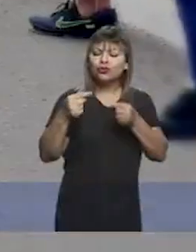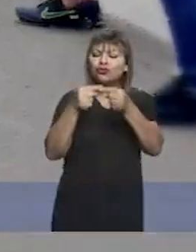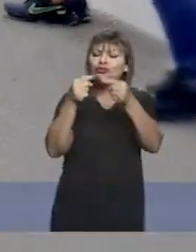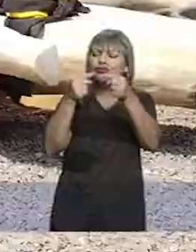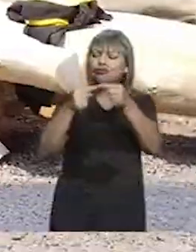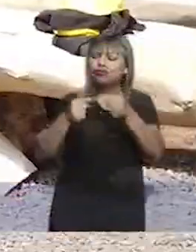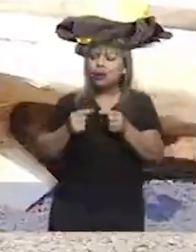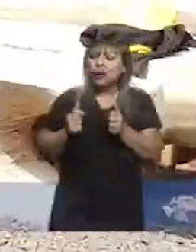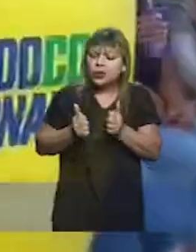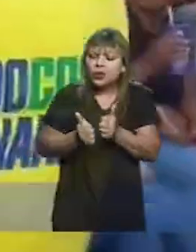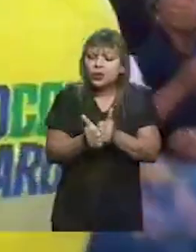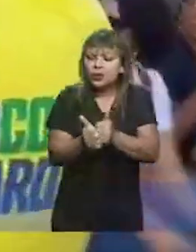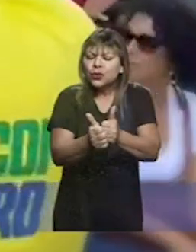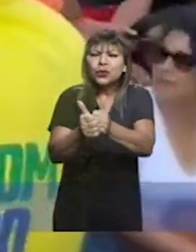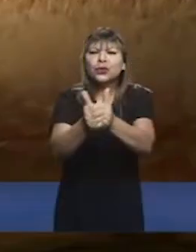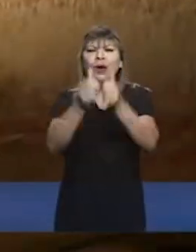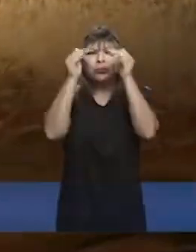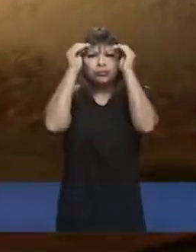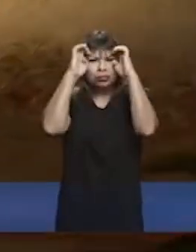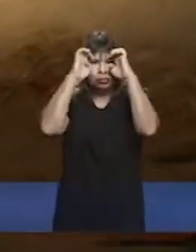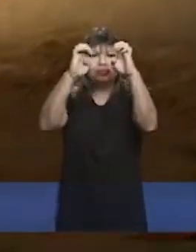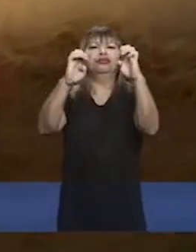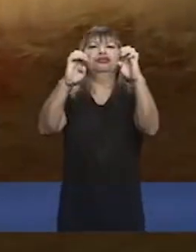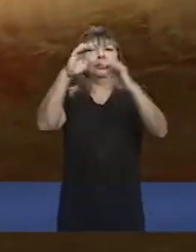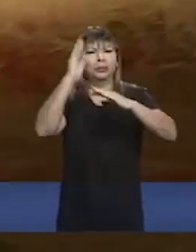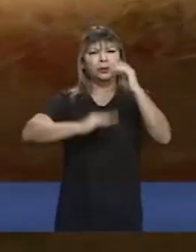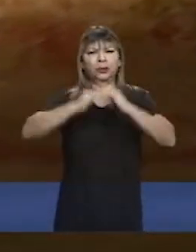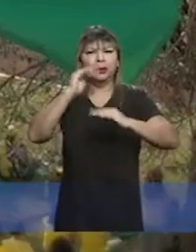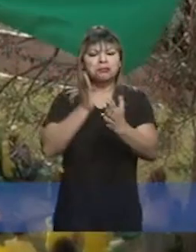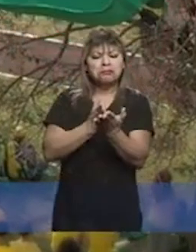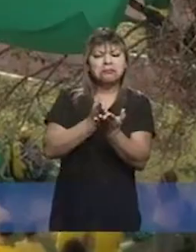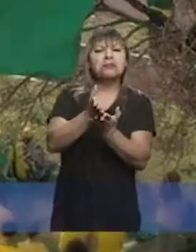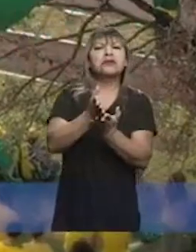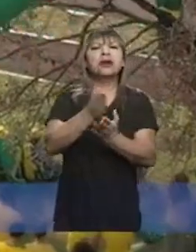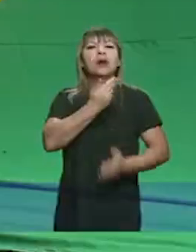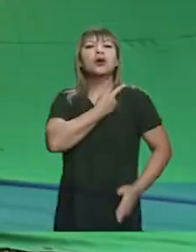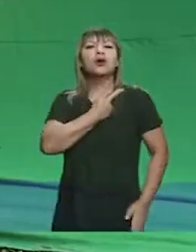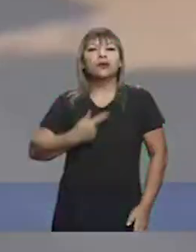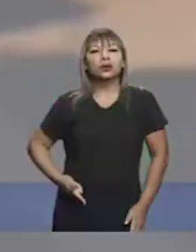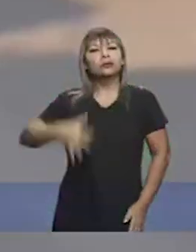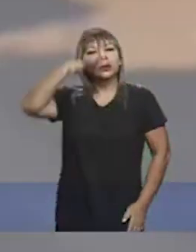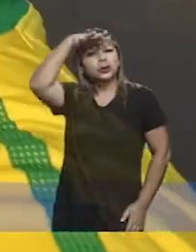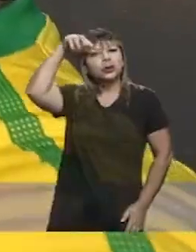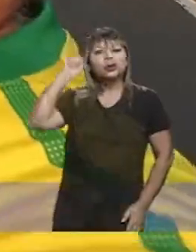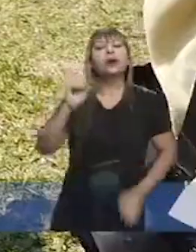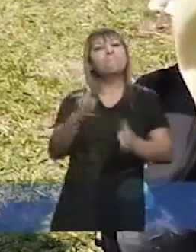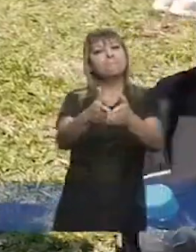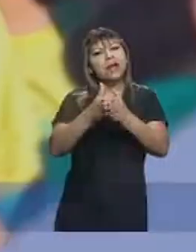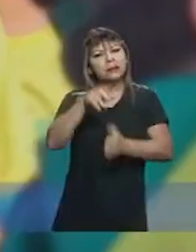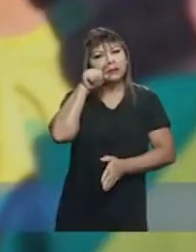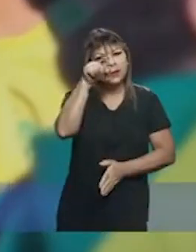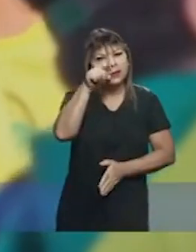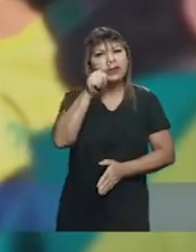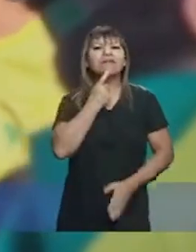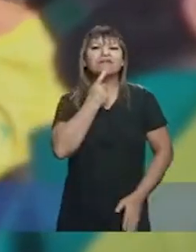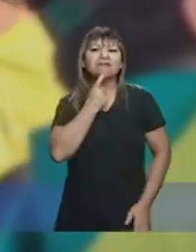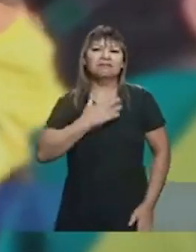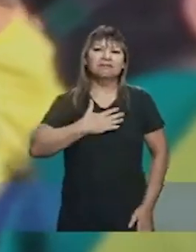alinhado com o agronegócio, com as pautas conservadoras, com a ética e a moralidade. Para governador Mato Grosso do Sul, eu peço a